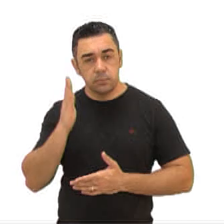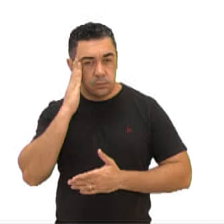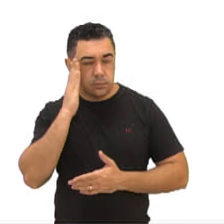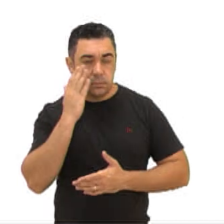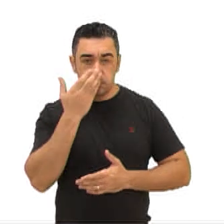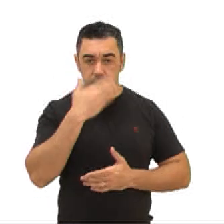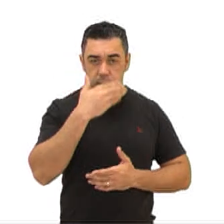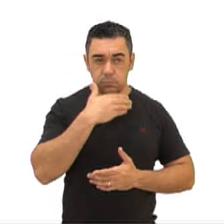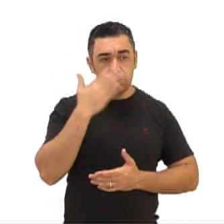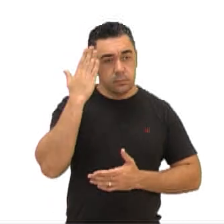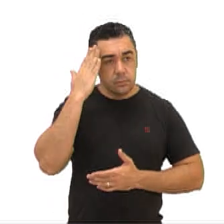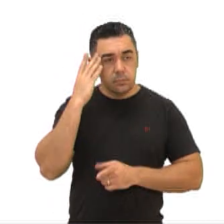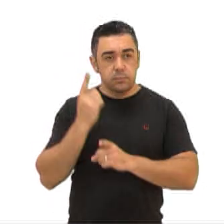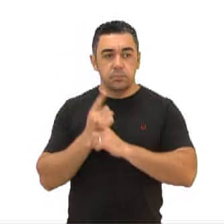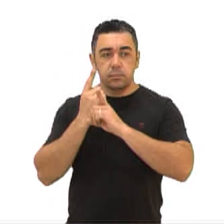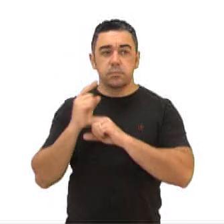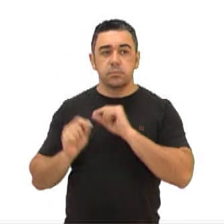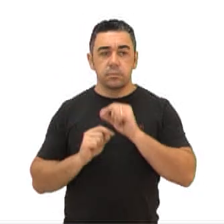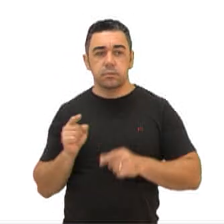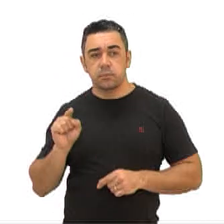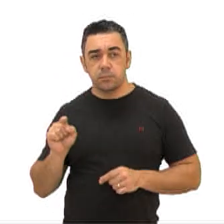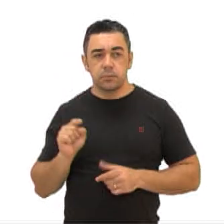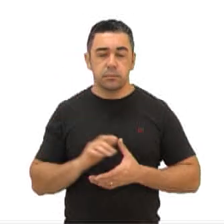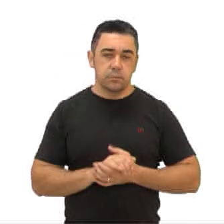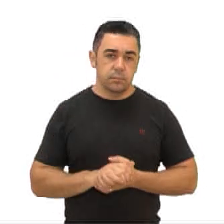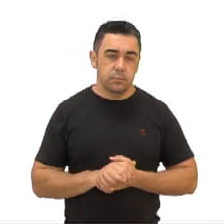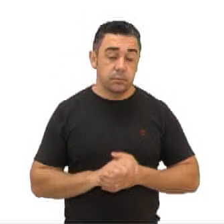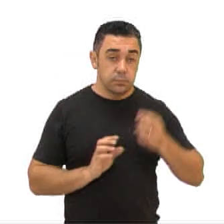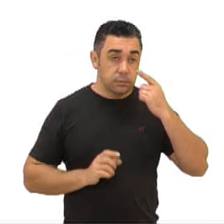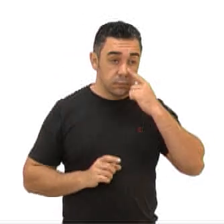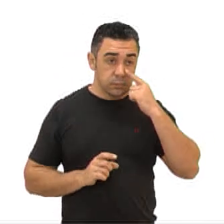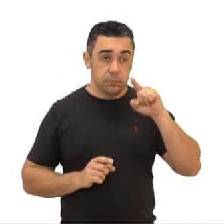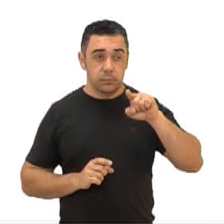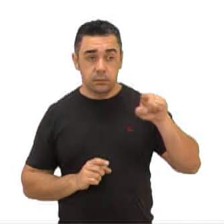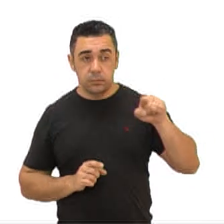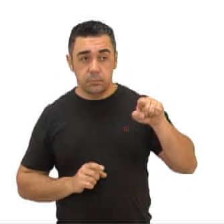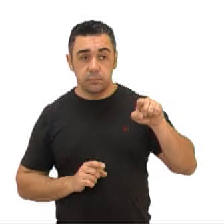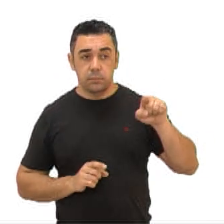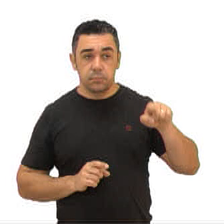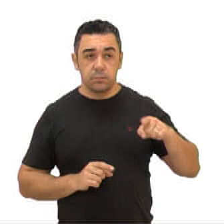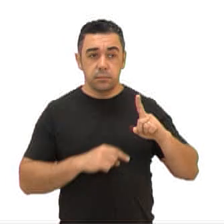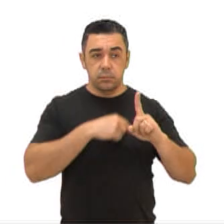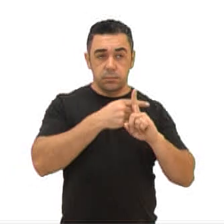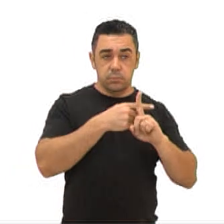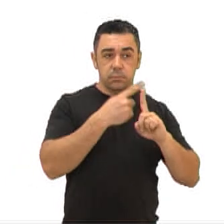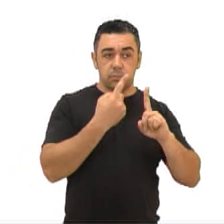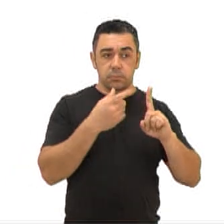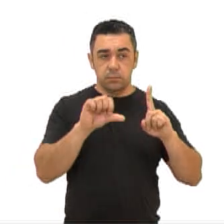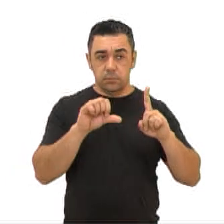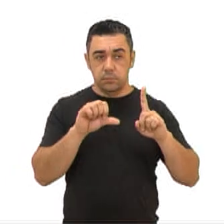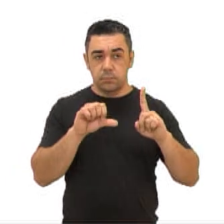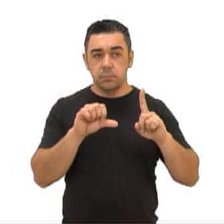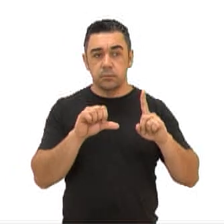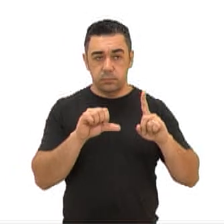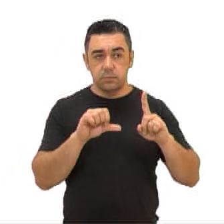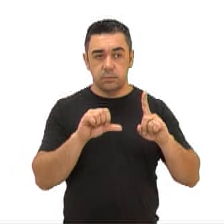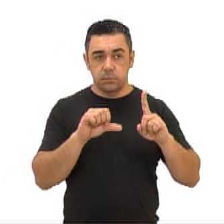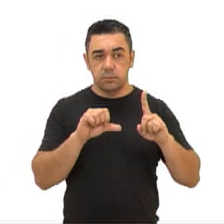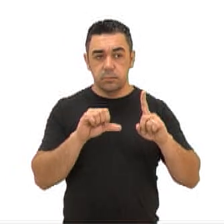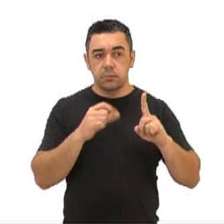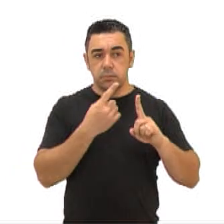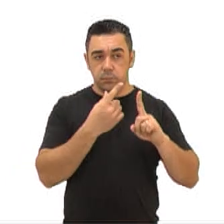você vai descobrir a parte numérica da pera. Veja que a pera fica mais 19. Então você tem